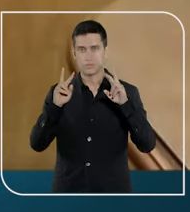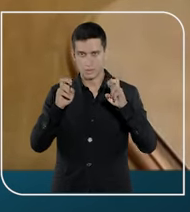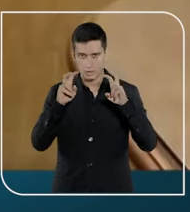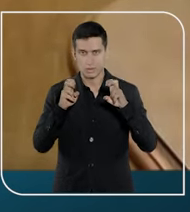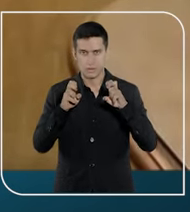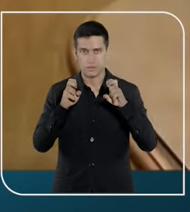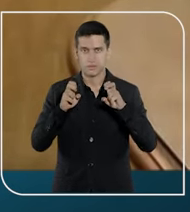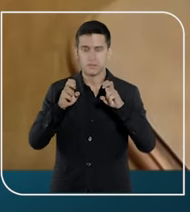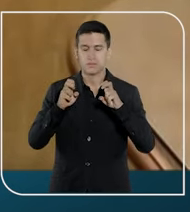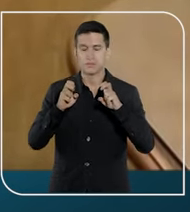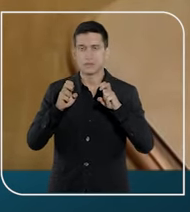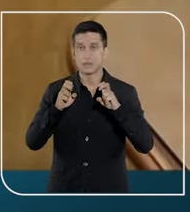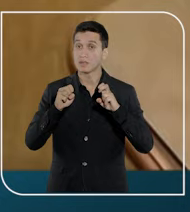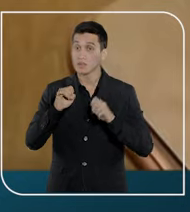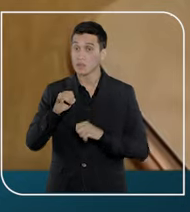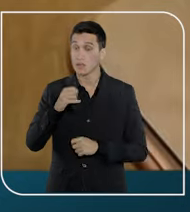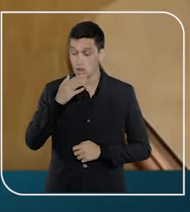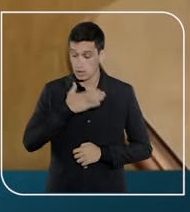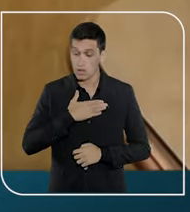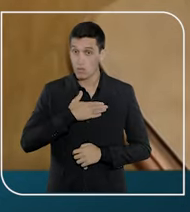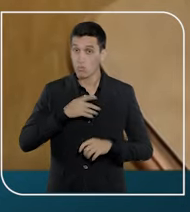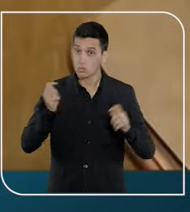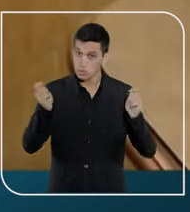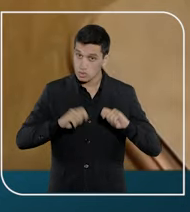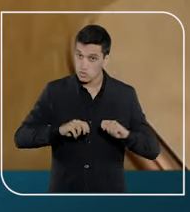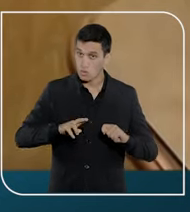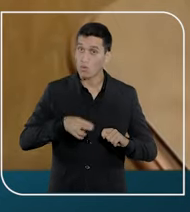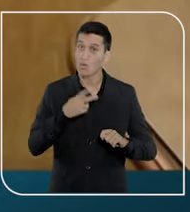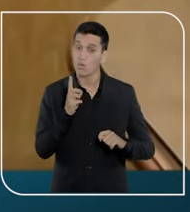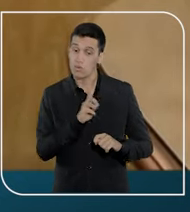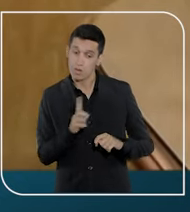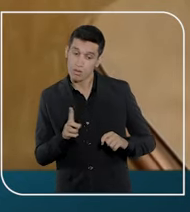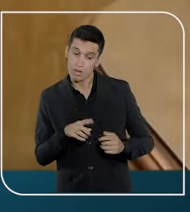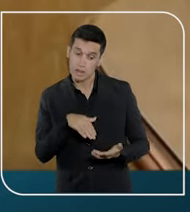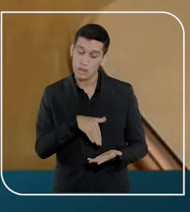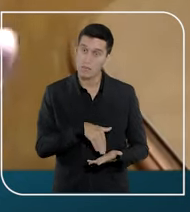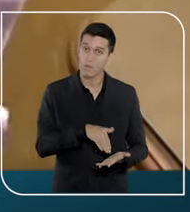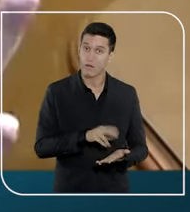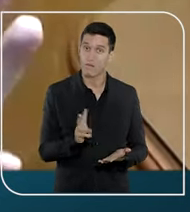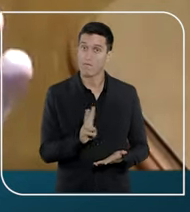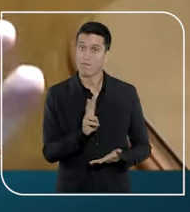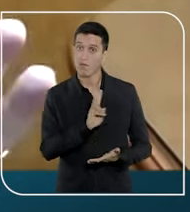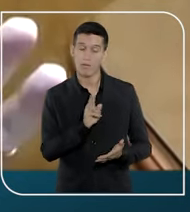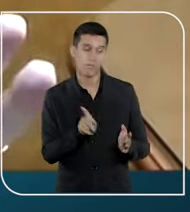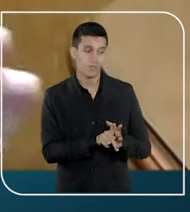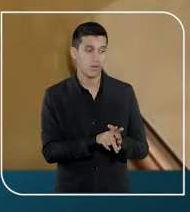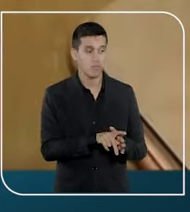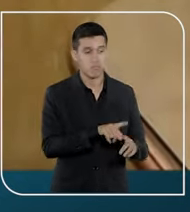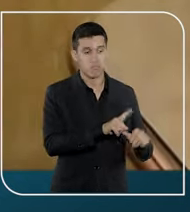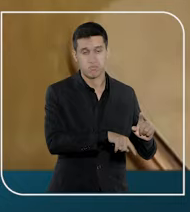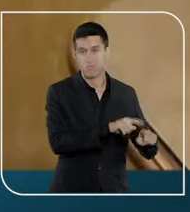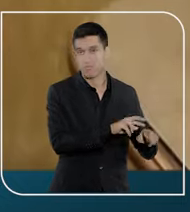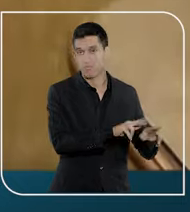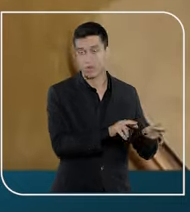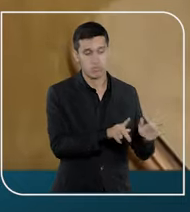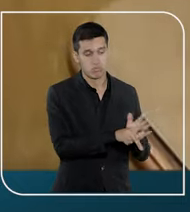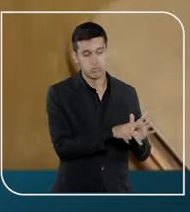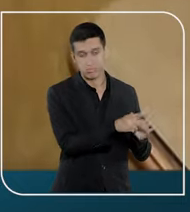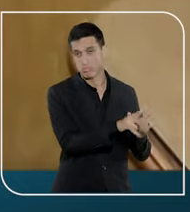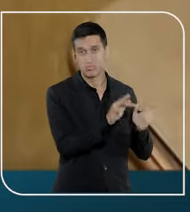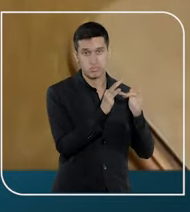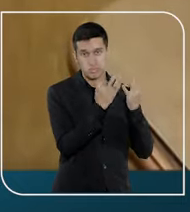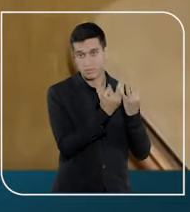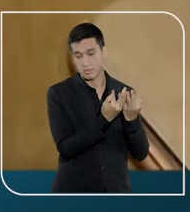Se eu posso ou não limitar a impenhorabilidade do bem de família, vamos imaginar o seguinte, para ficar fácil